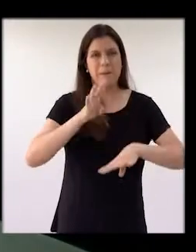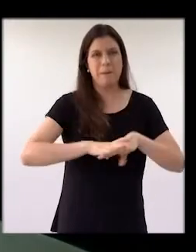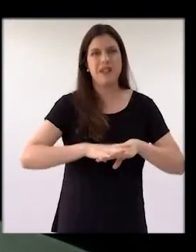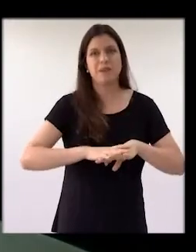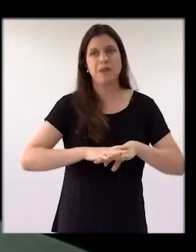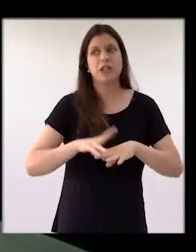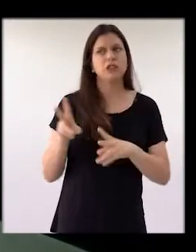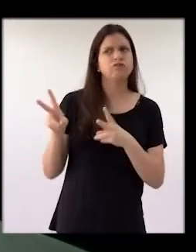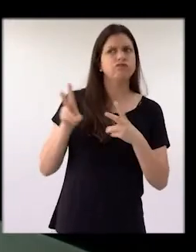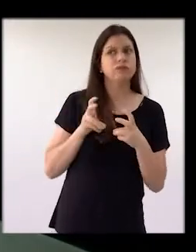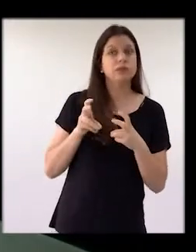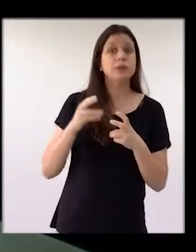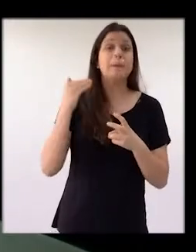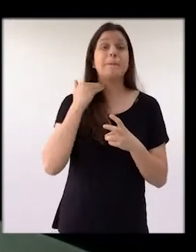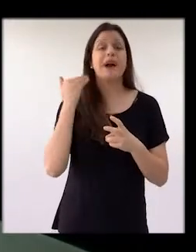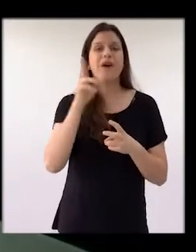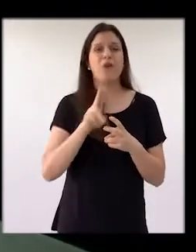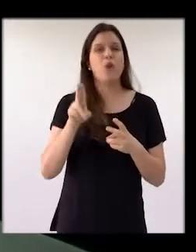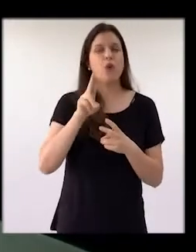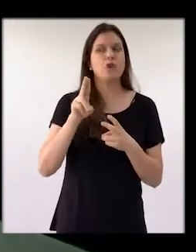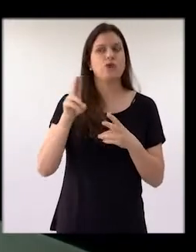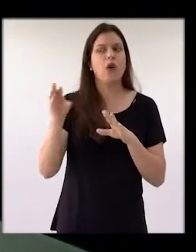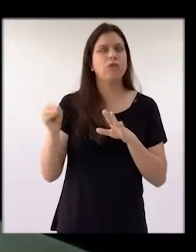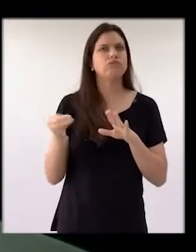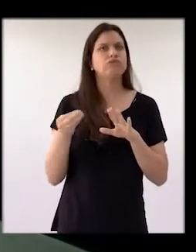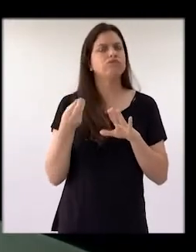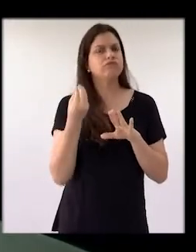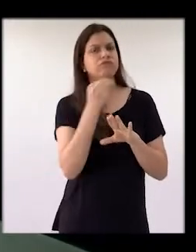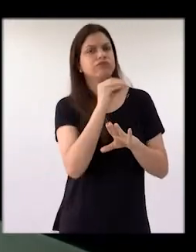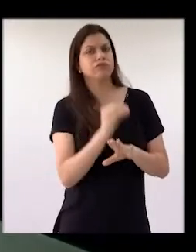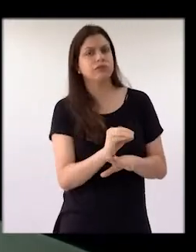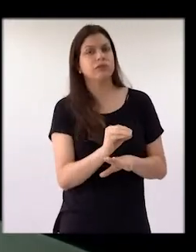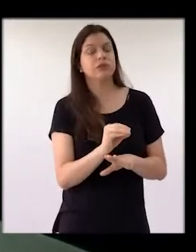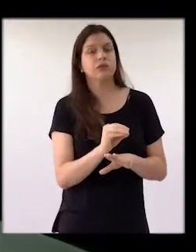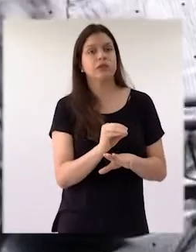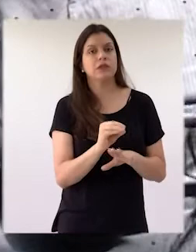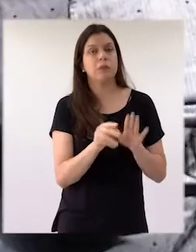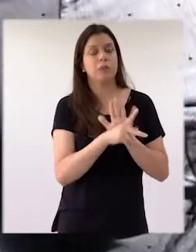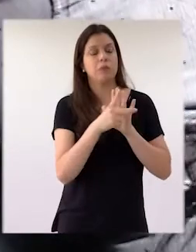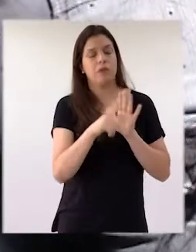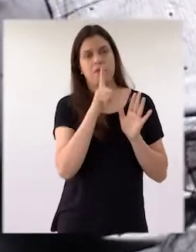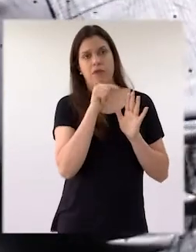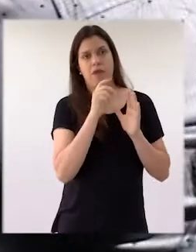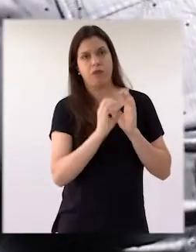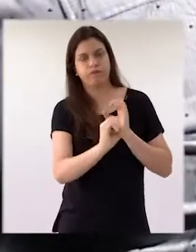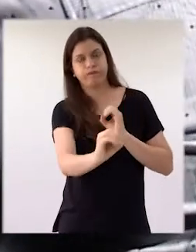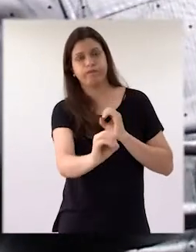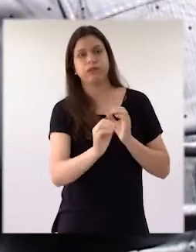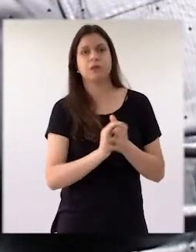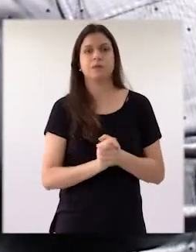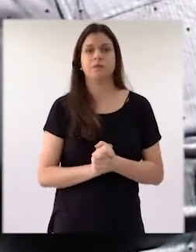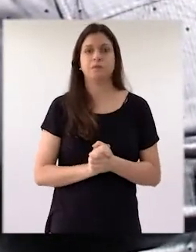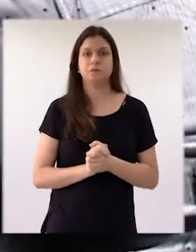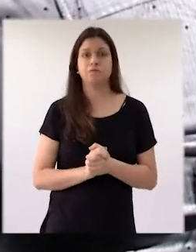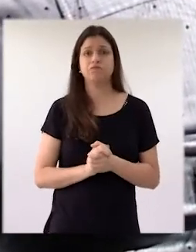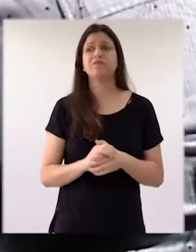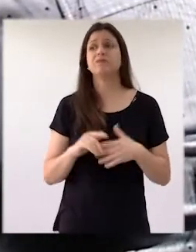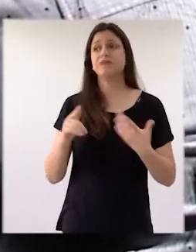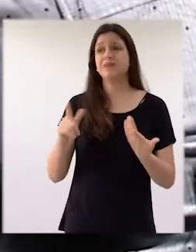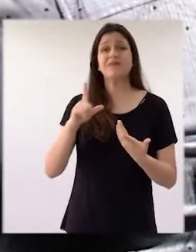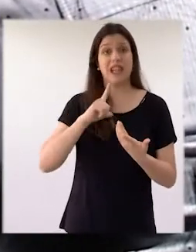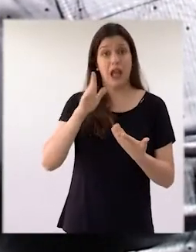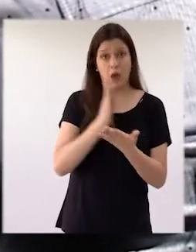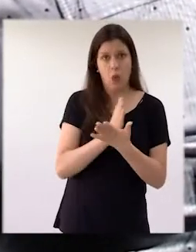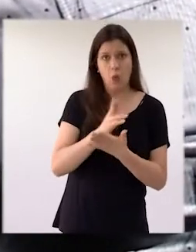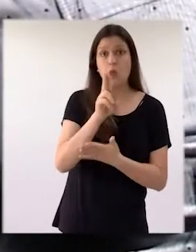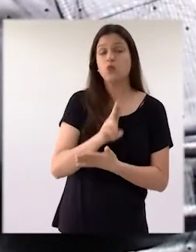sistema bancário, né? Então, a gente está implantando isso na realidade do saneamento. Algum outro estudo utilizou essas duas técnicas